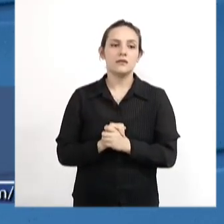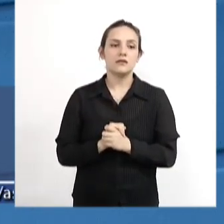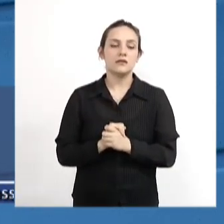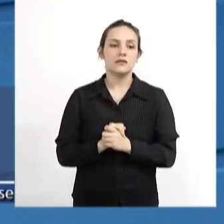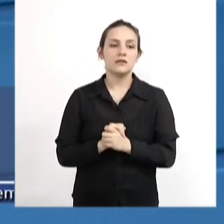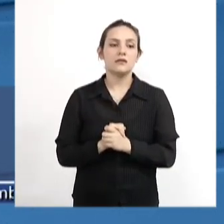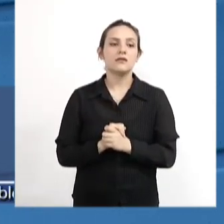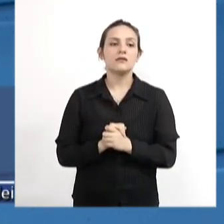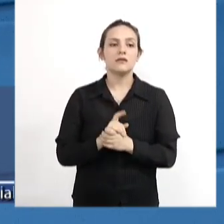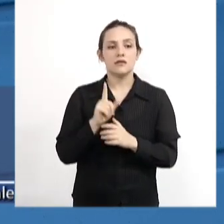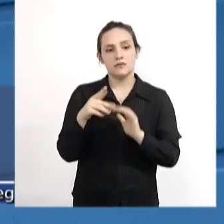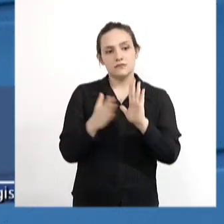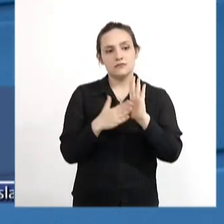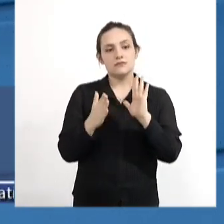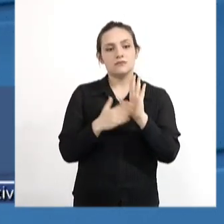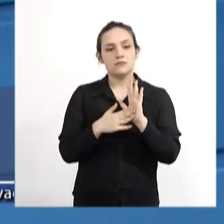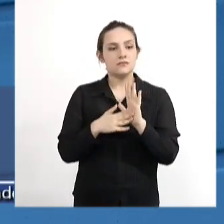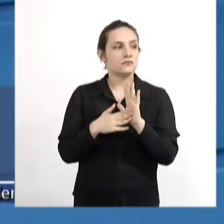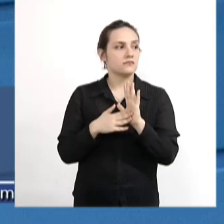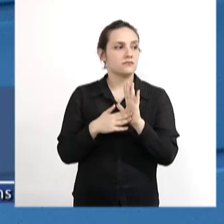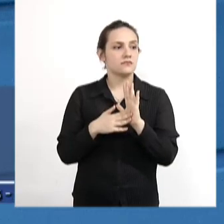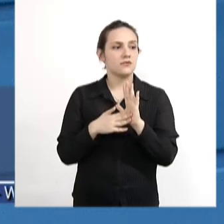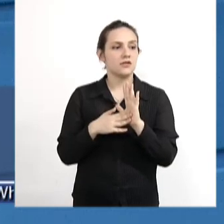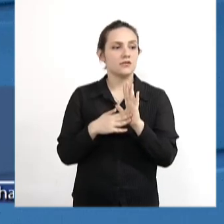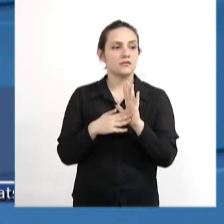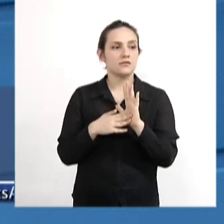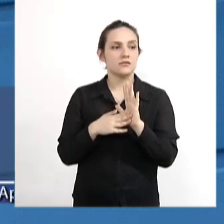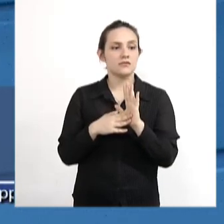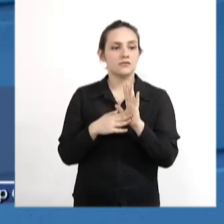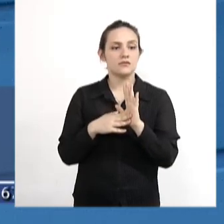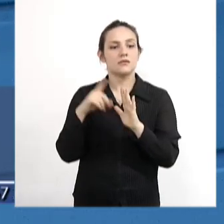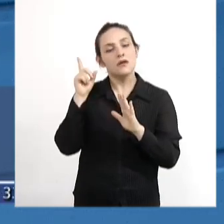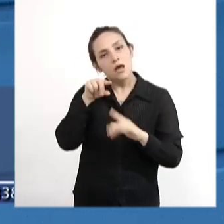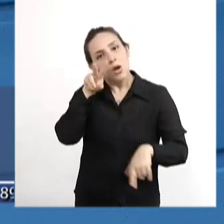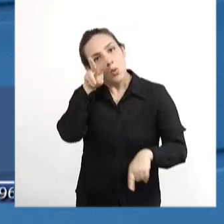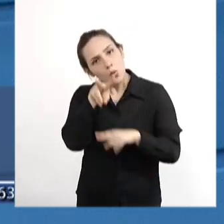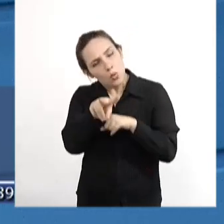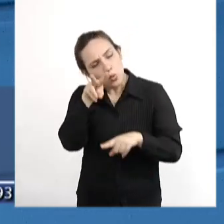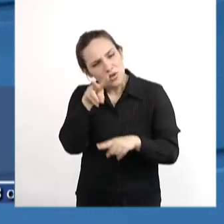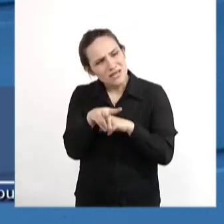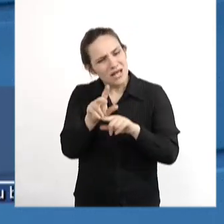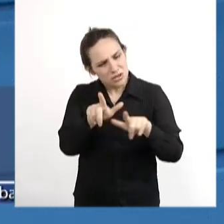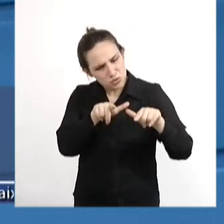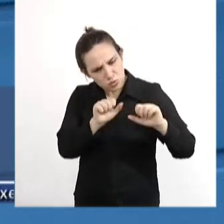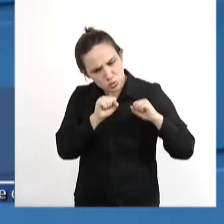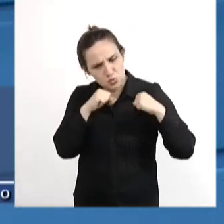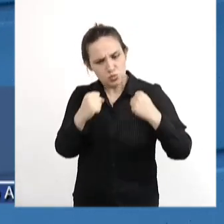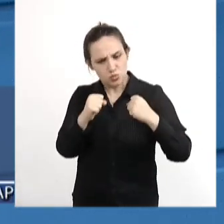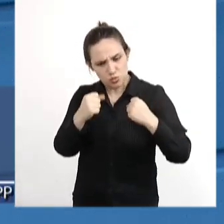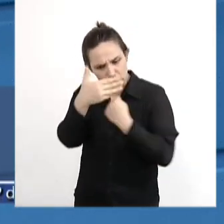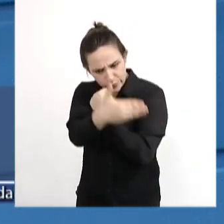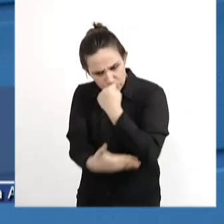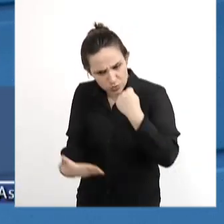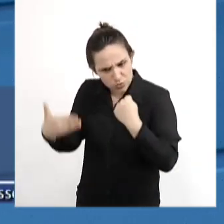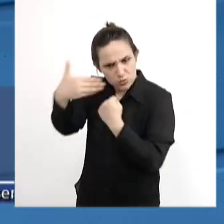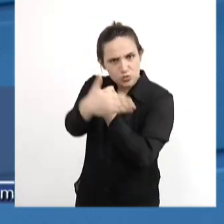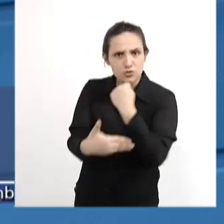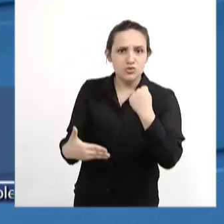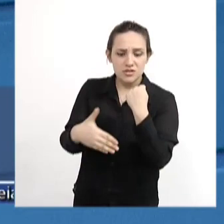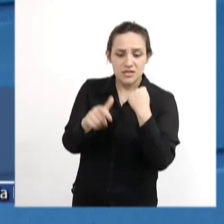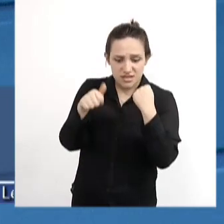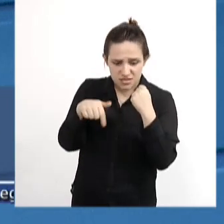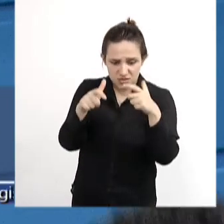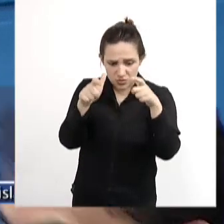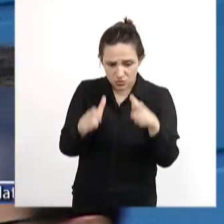a presente proposição no sentido de resguardar, defender, proteger a